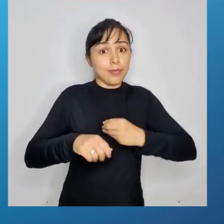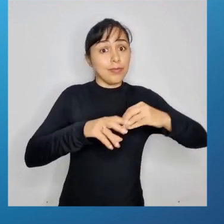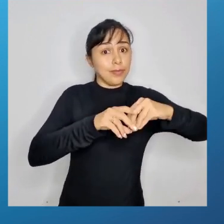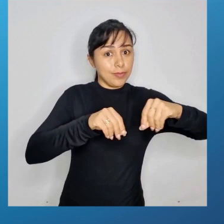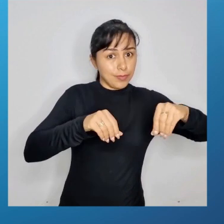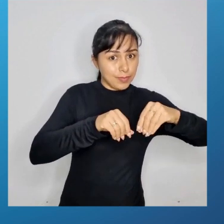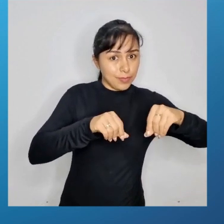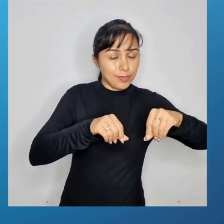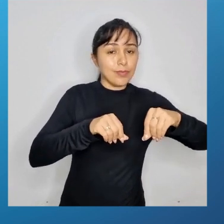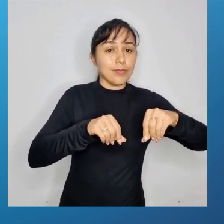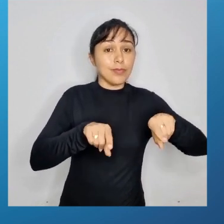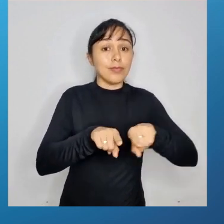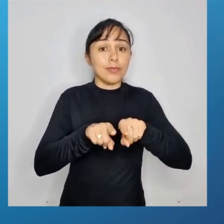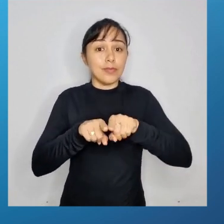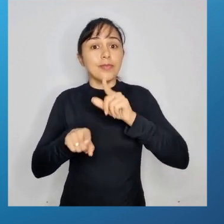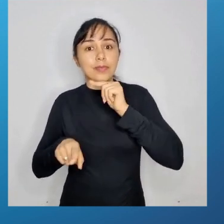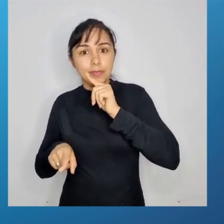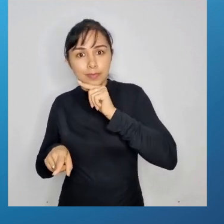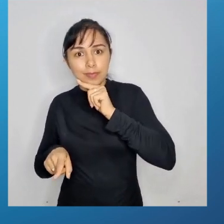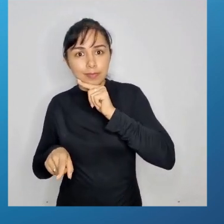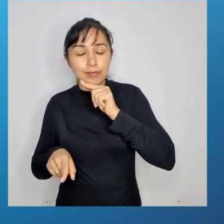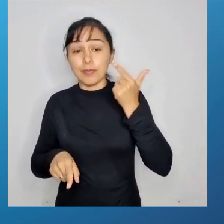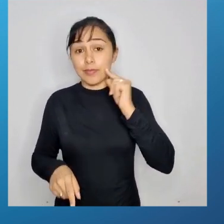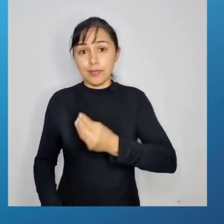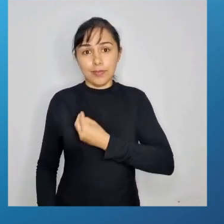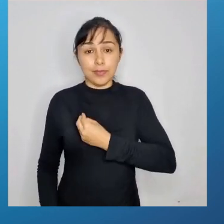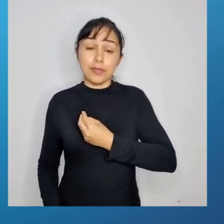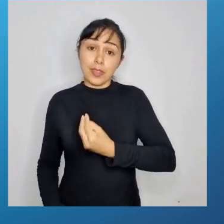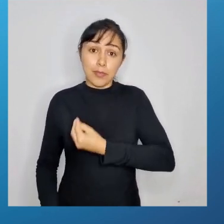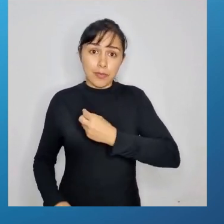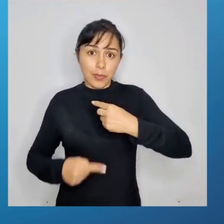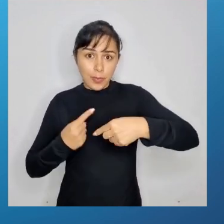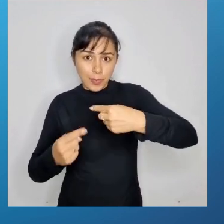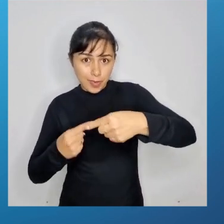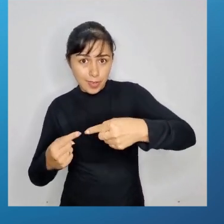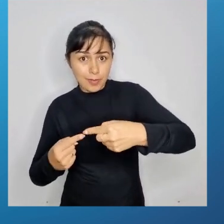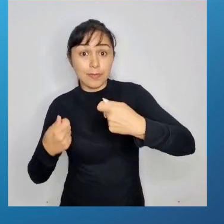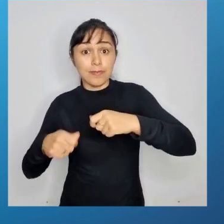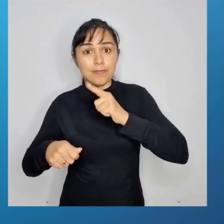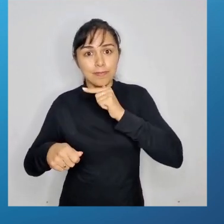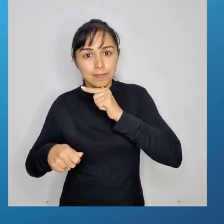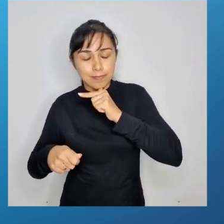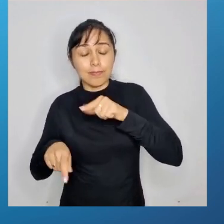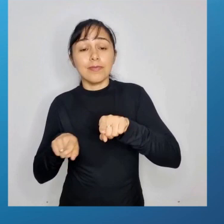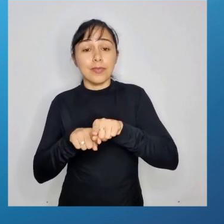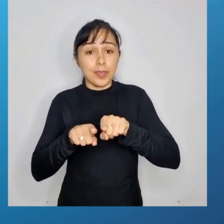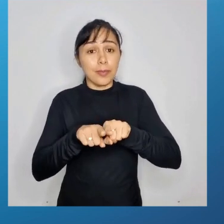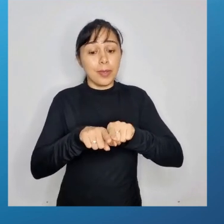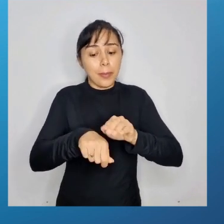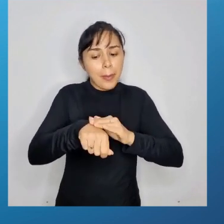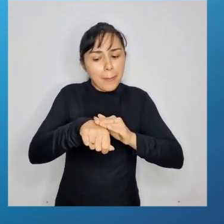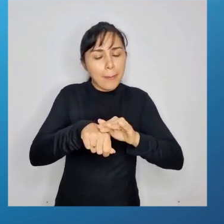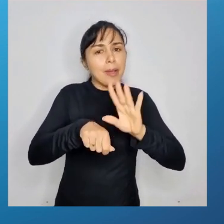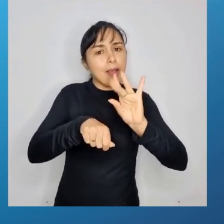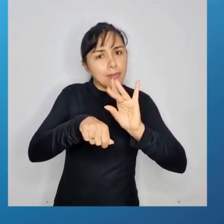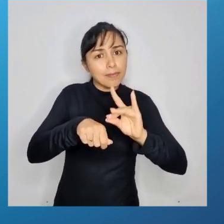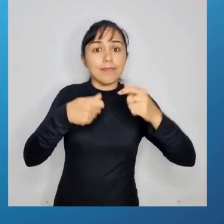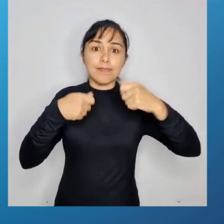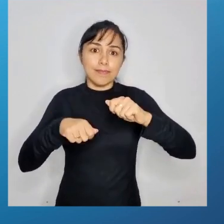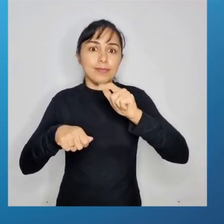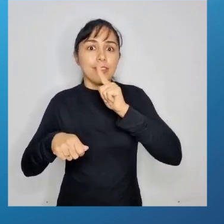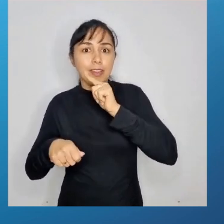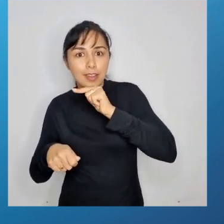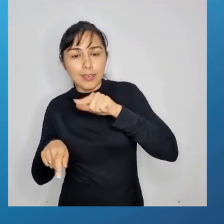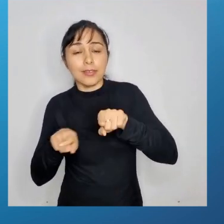Eles ainda dependem da água para sobreviver, tanto para a reprodução como também para manter a sua pele úmida. Então aqui nós temos